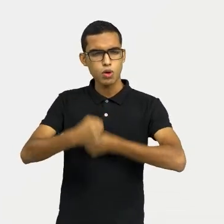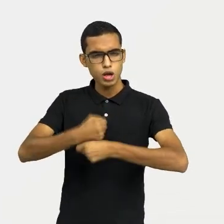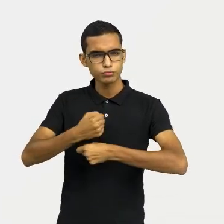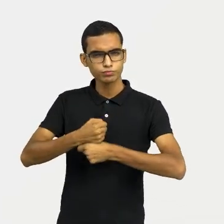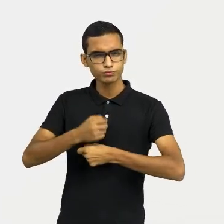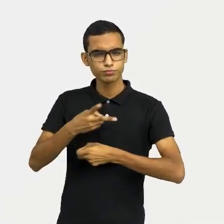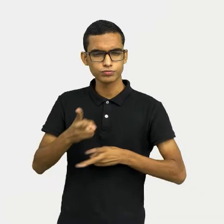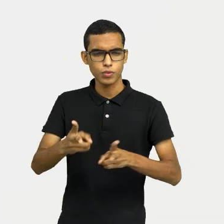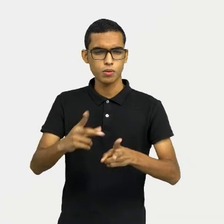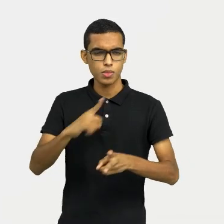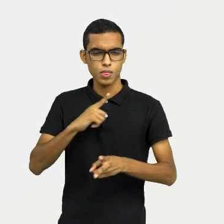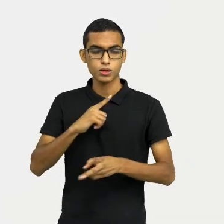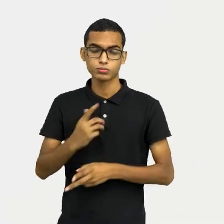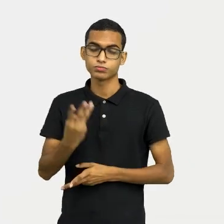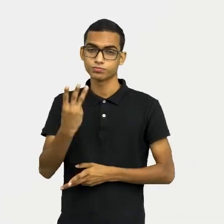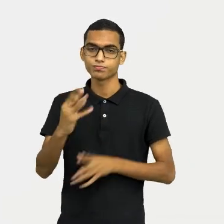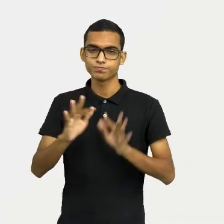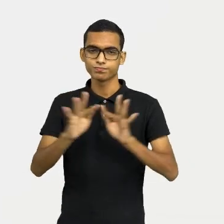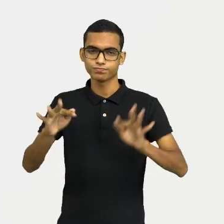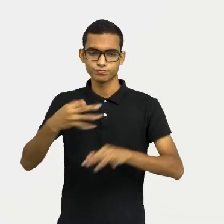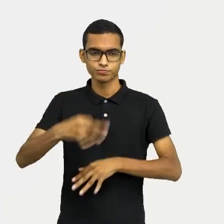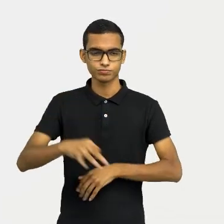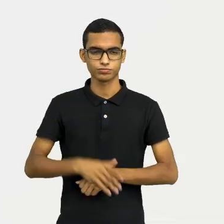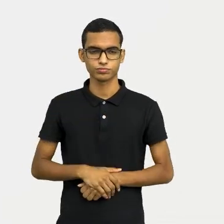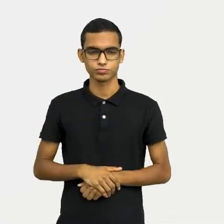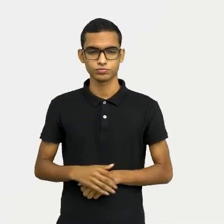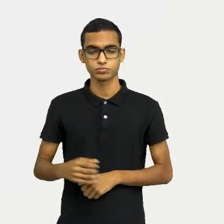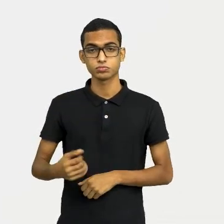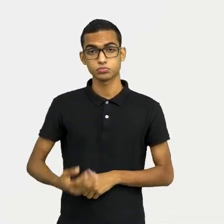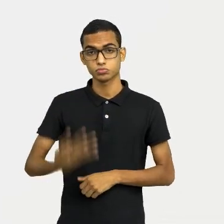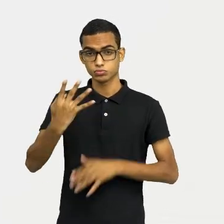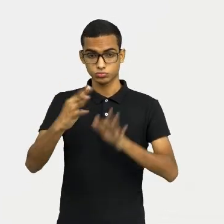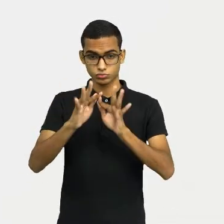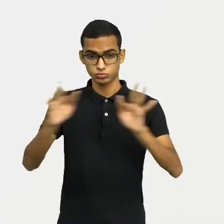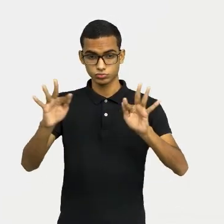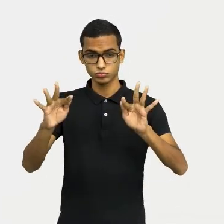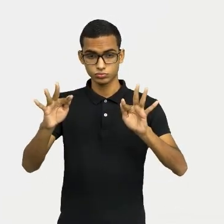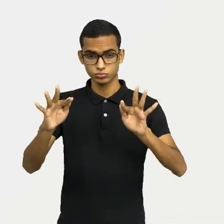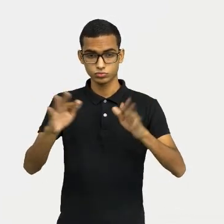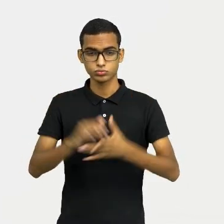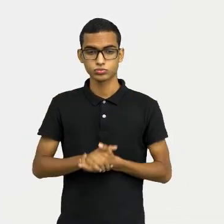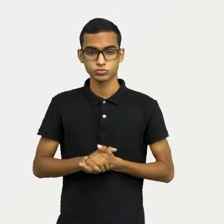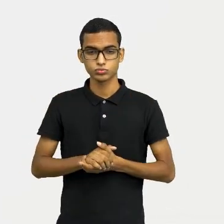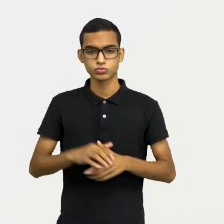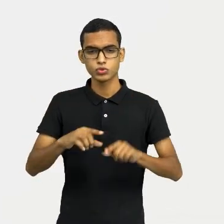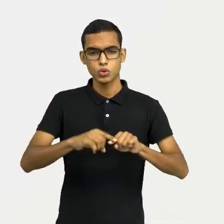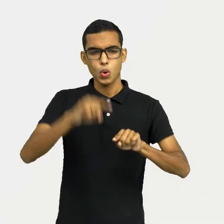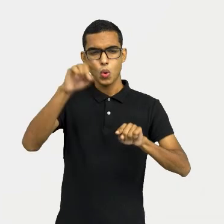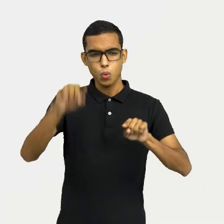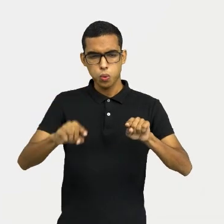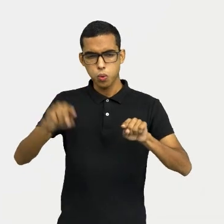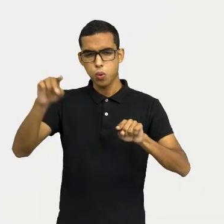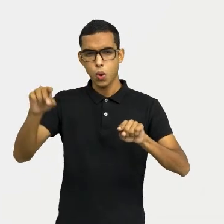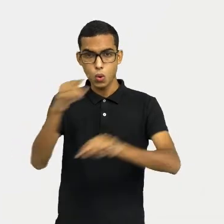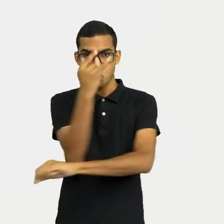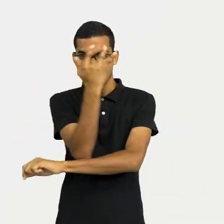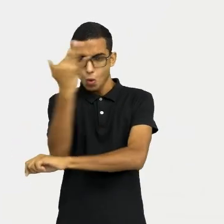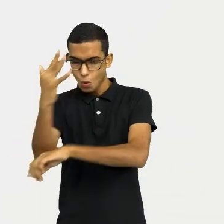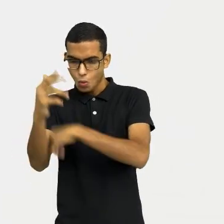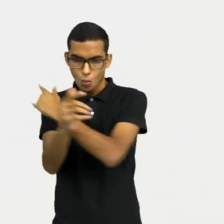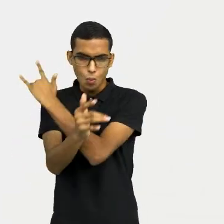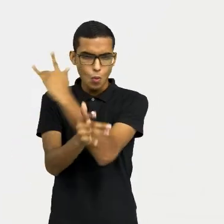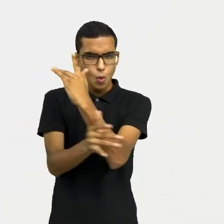também o item 3. E o item 4 diz diminuição nos índices de